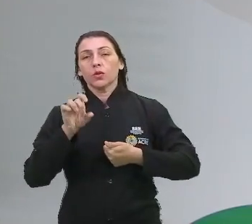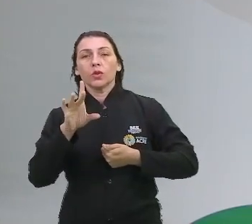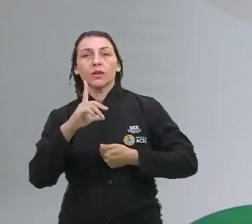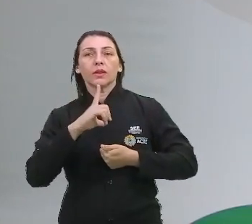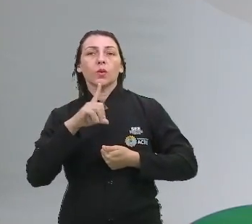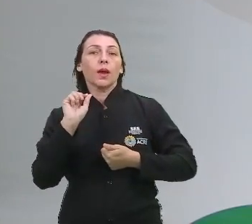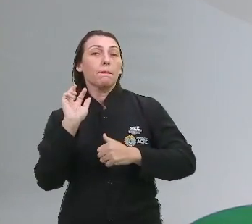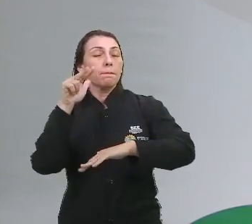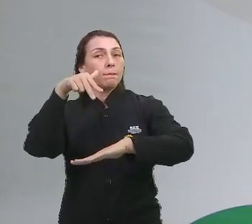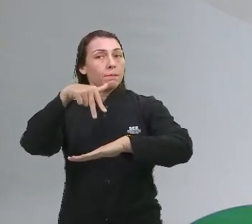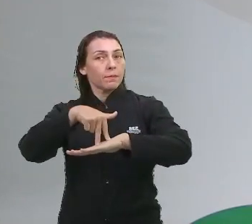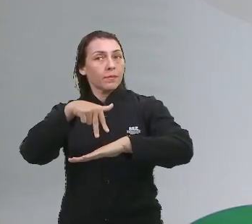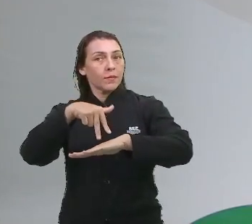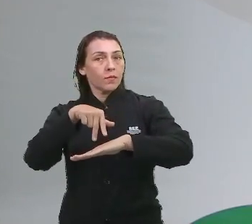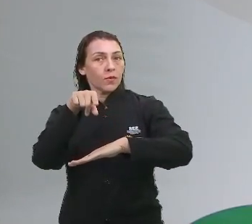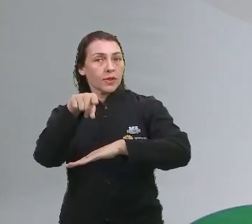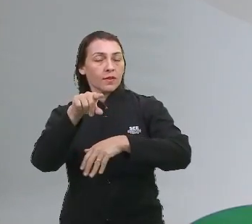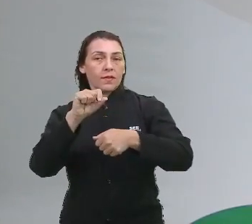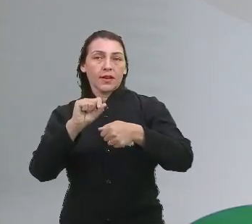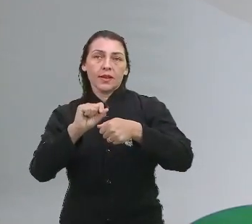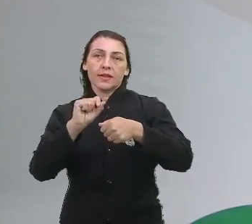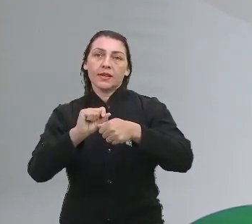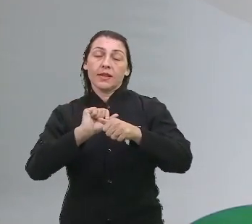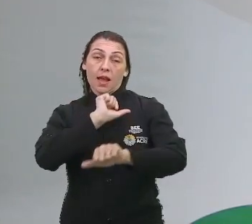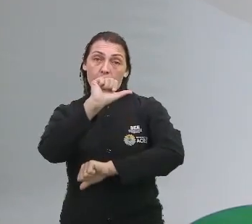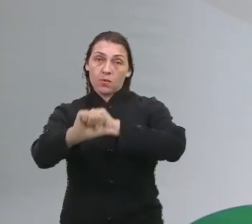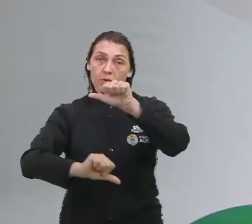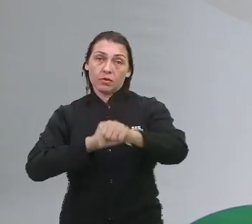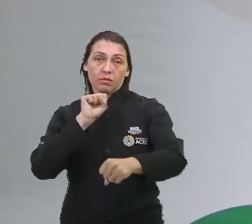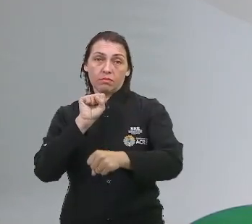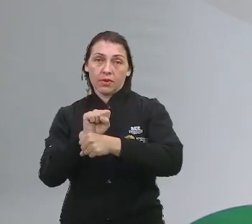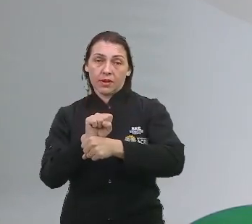quê? Protagonismo, que é você fazendo a transformação. A gente vai